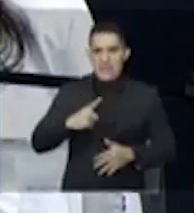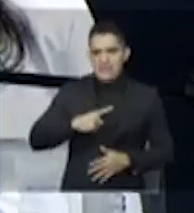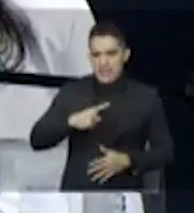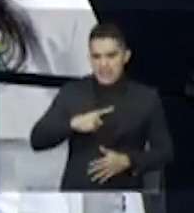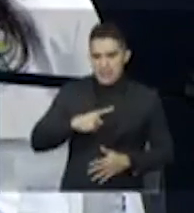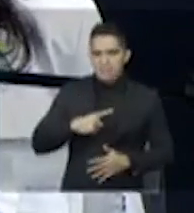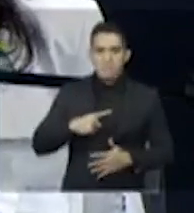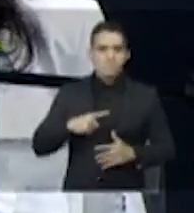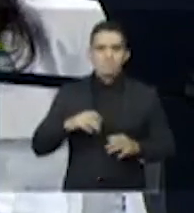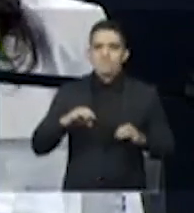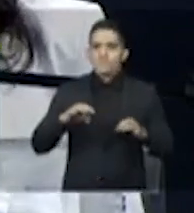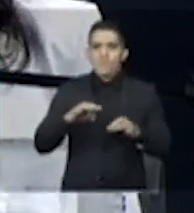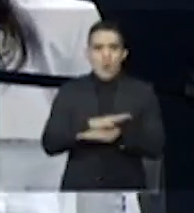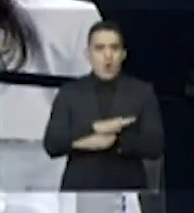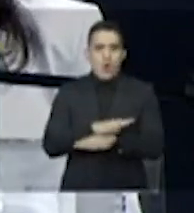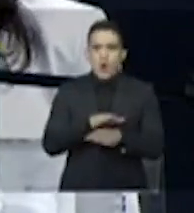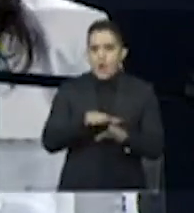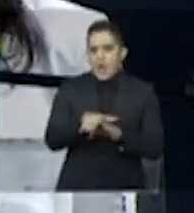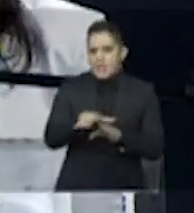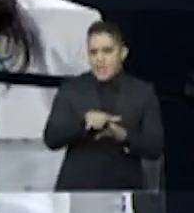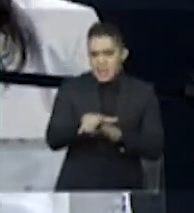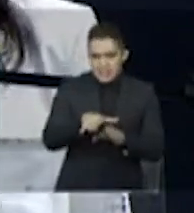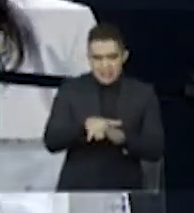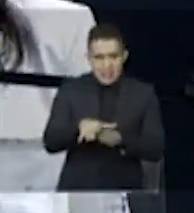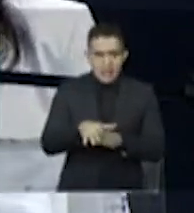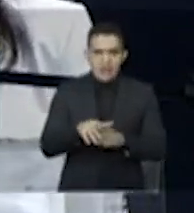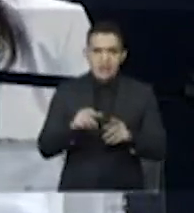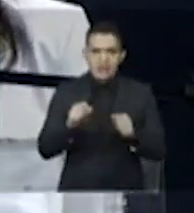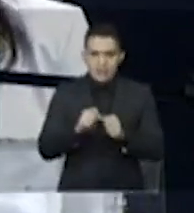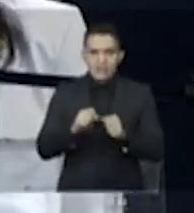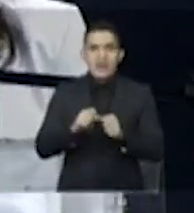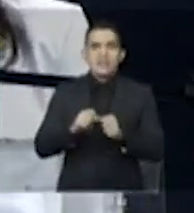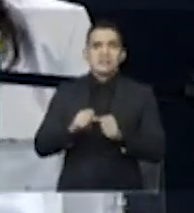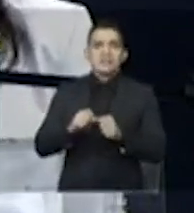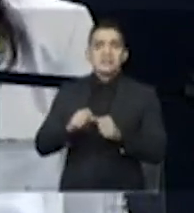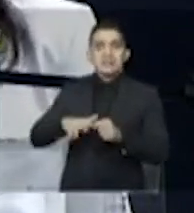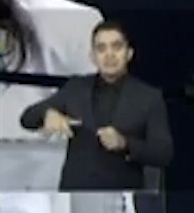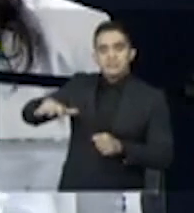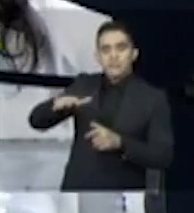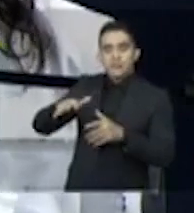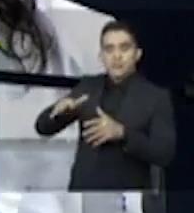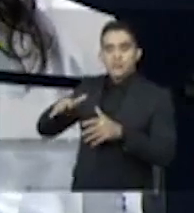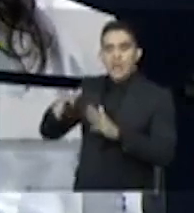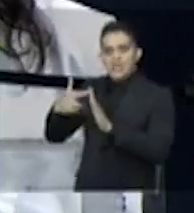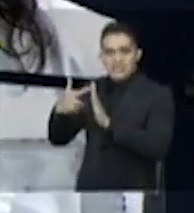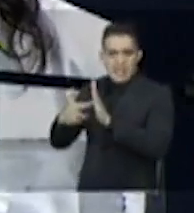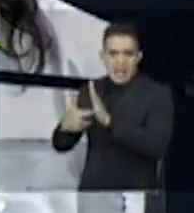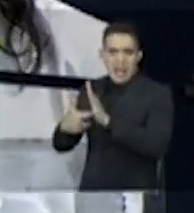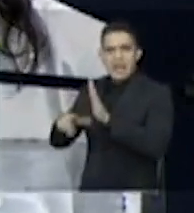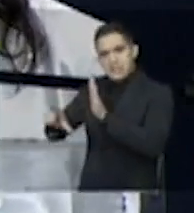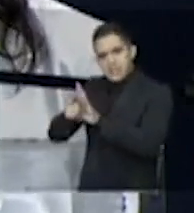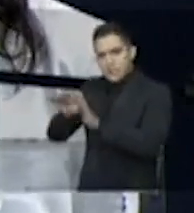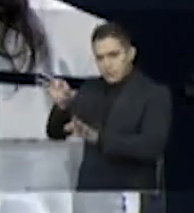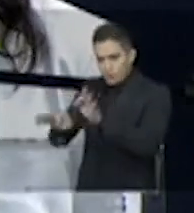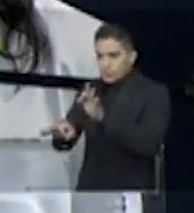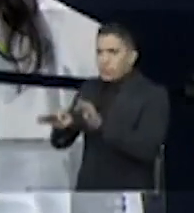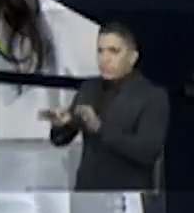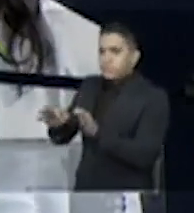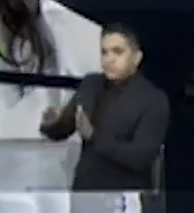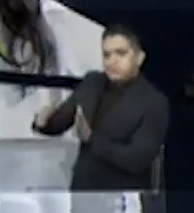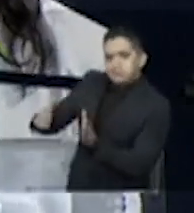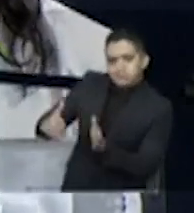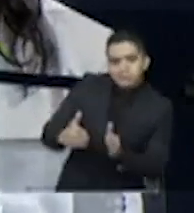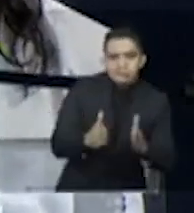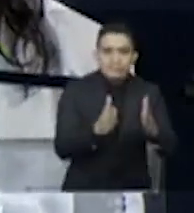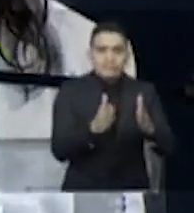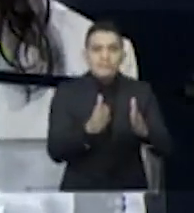não cumpridas da orientação de instâncias jurisdicionadas para elaborar e sistematizar um fluxo de encaminhamento, a